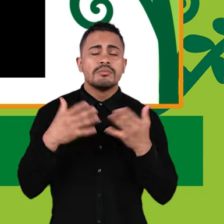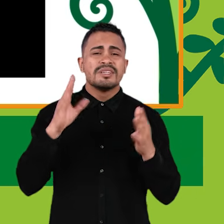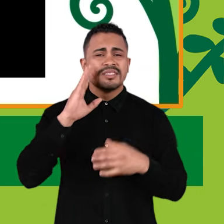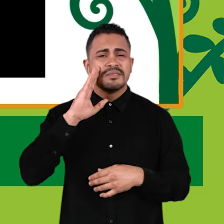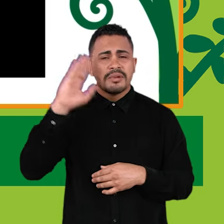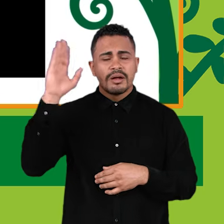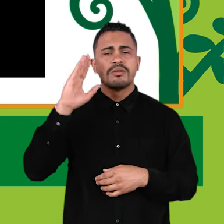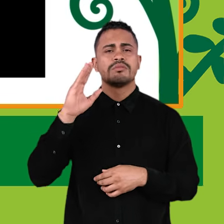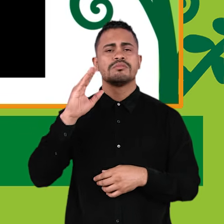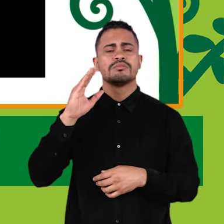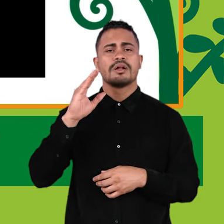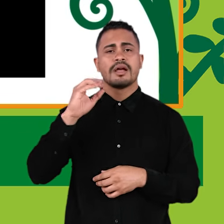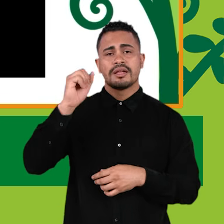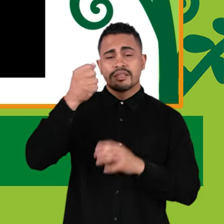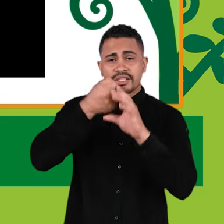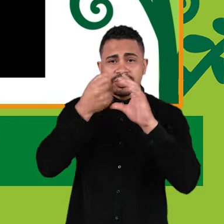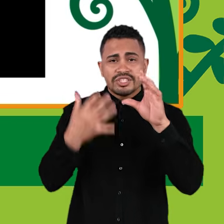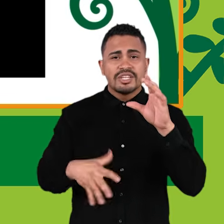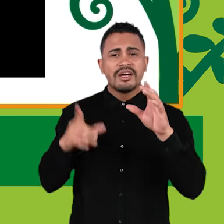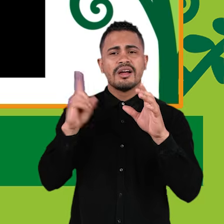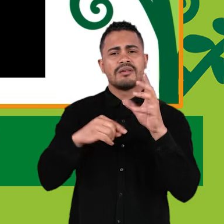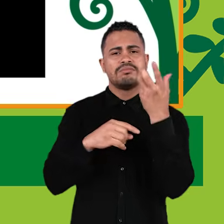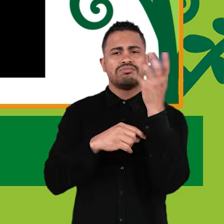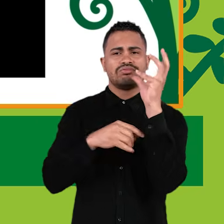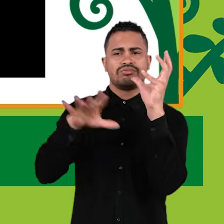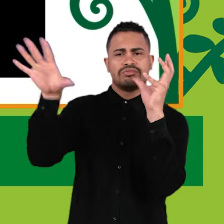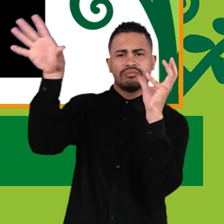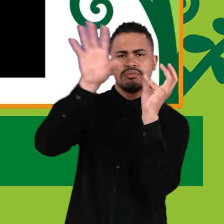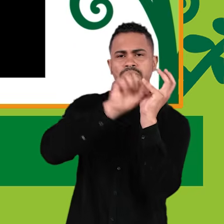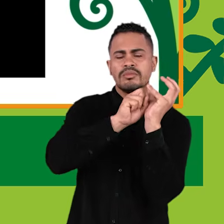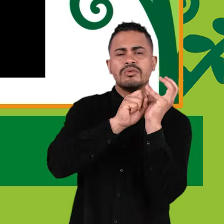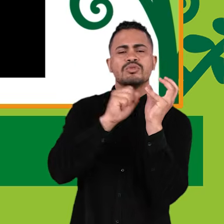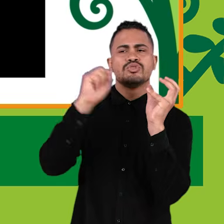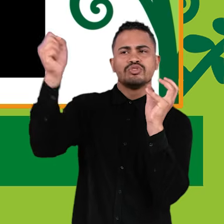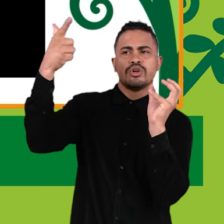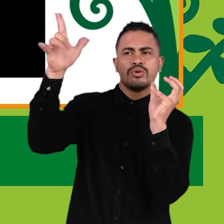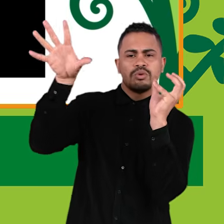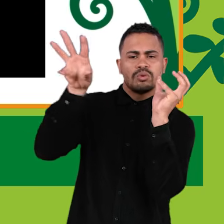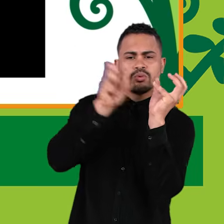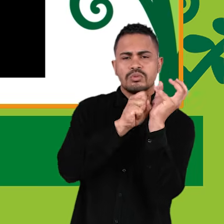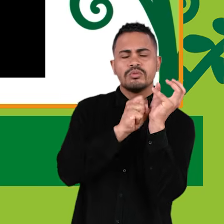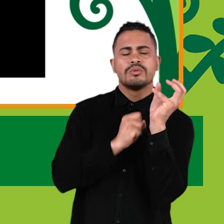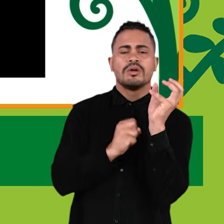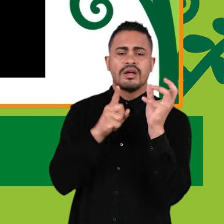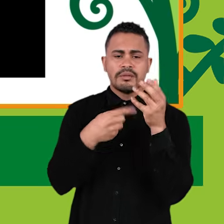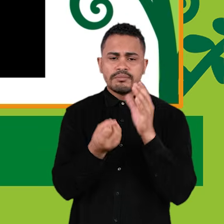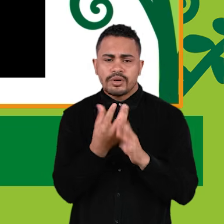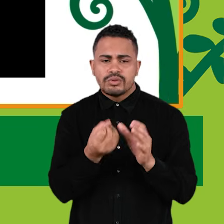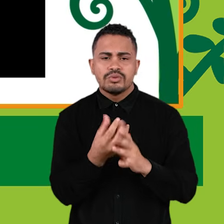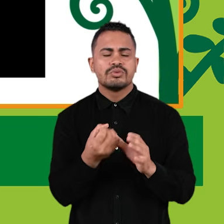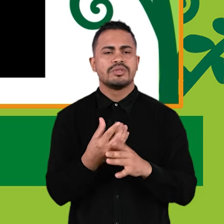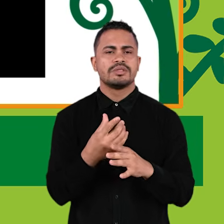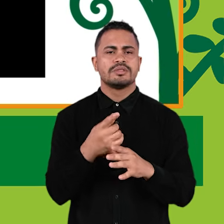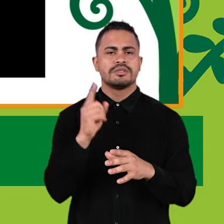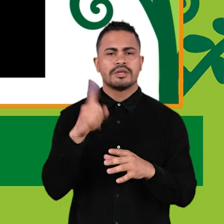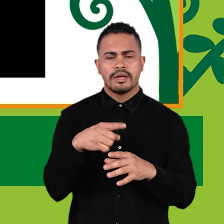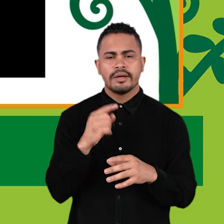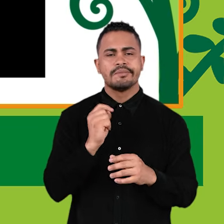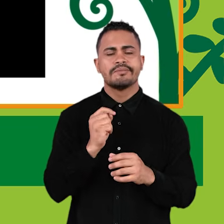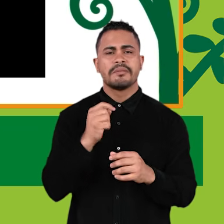autotrófico do nosso planeta é a fotossíntese, a produção de energia, né, a produção de matéria, a